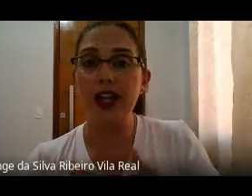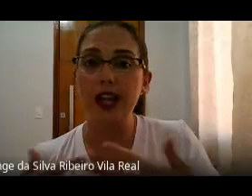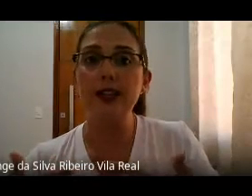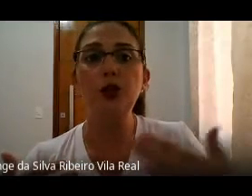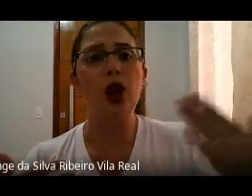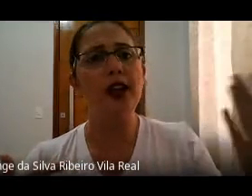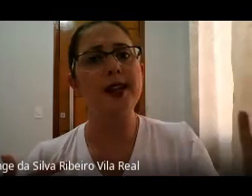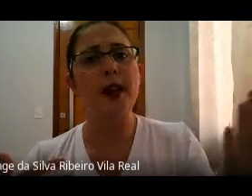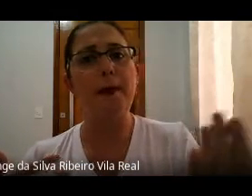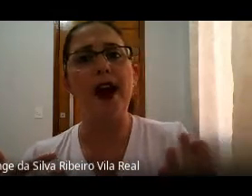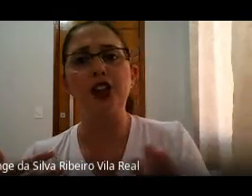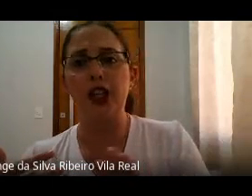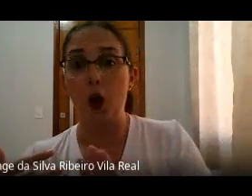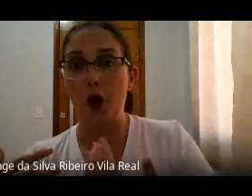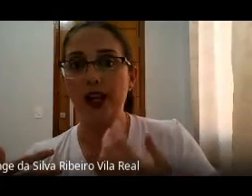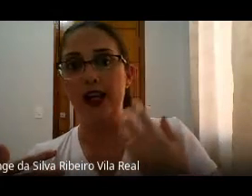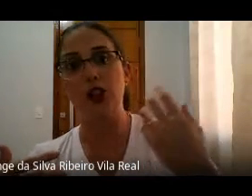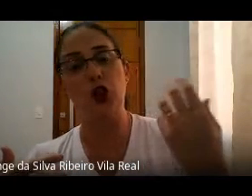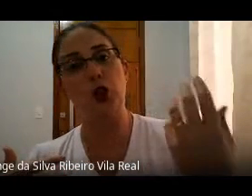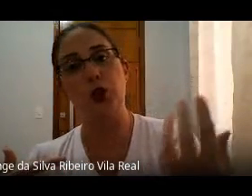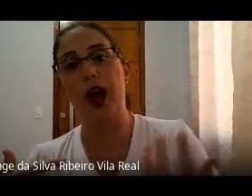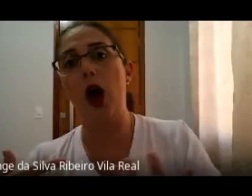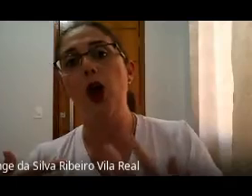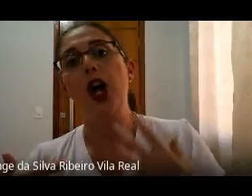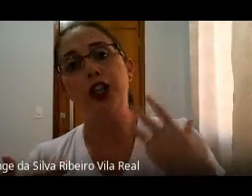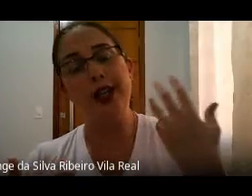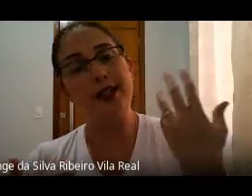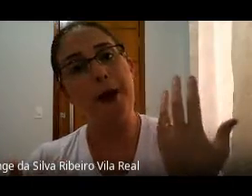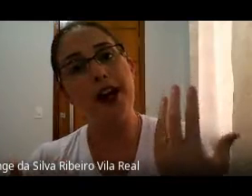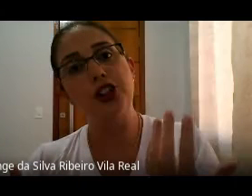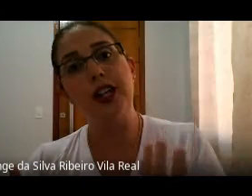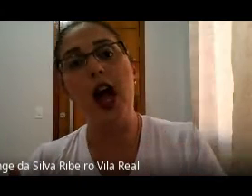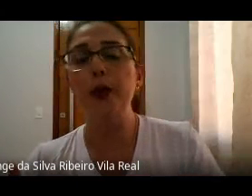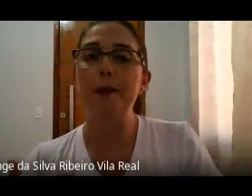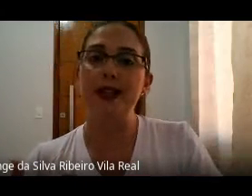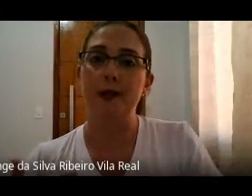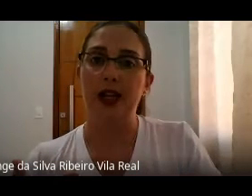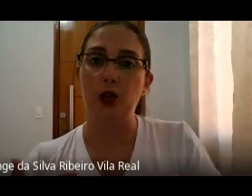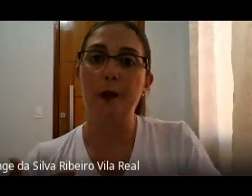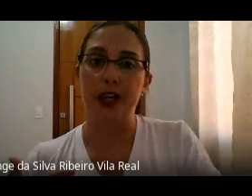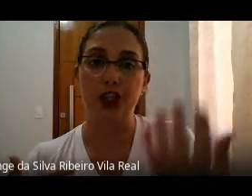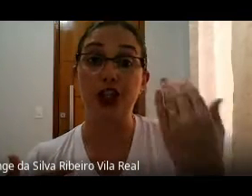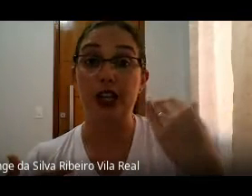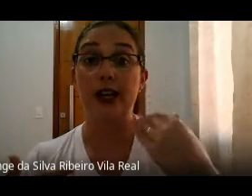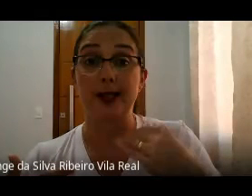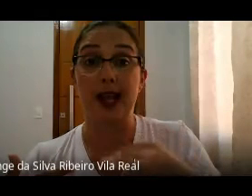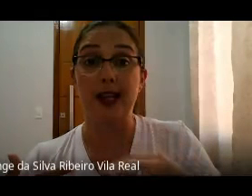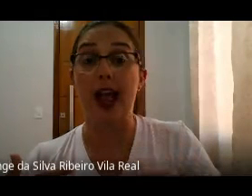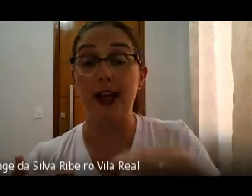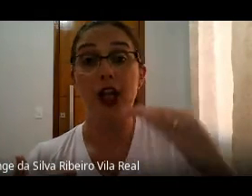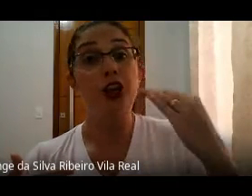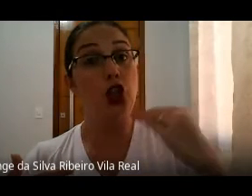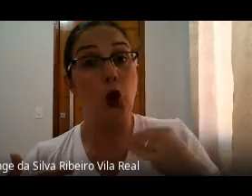acadêmicos conheçam toda essa parte teórica, estrutural, toda essa parte que dá um embasamento para a gente ter